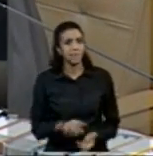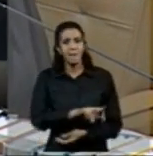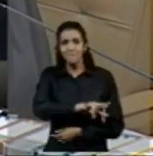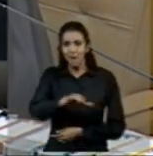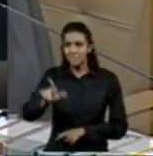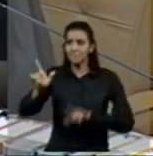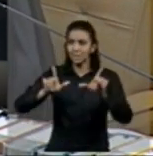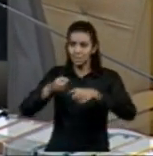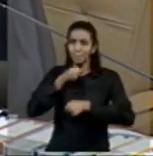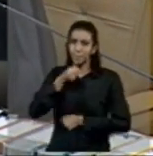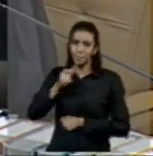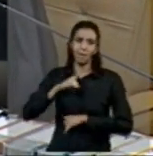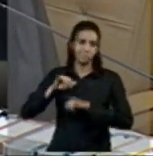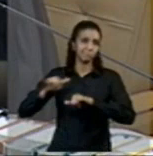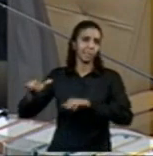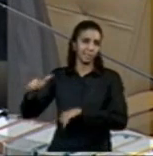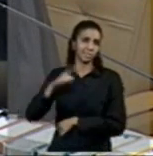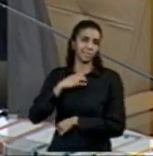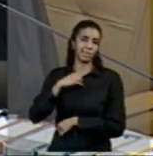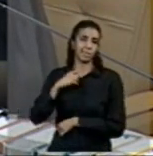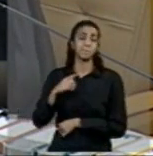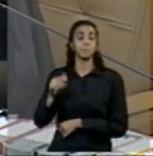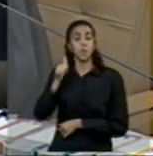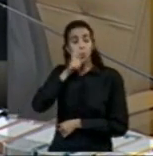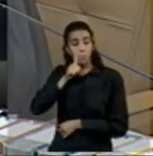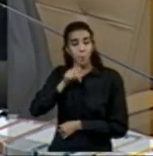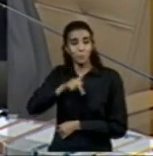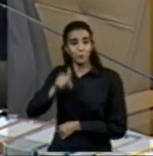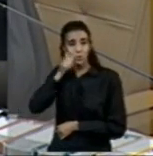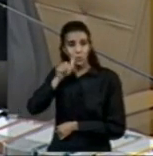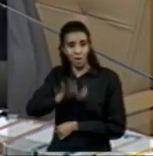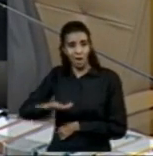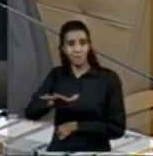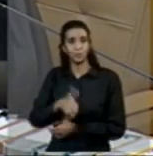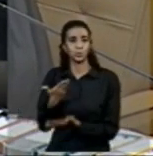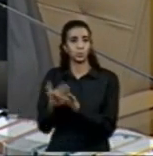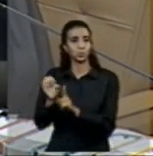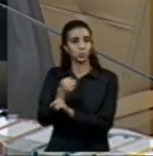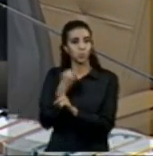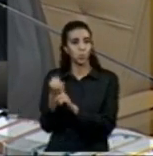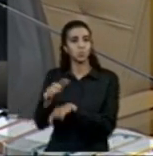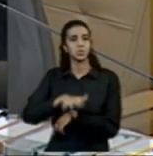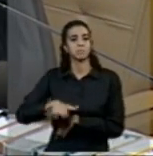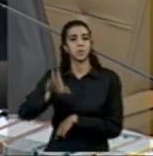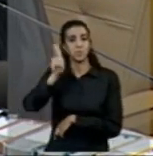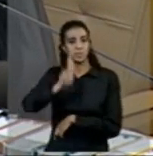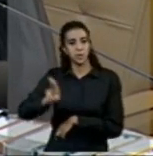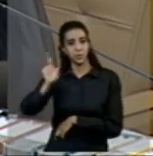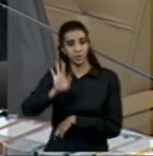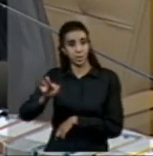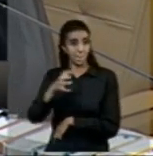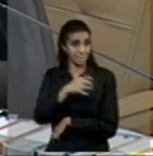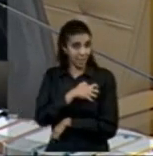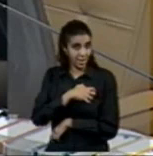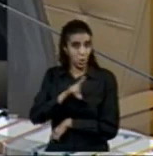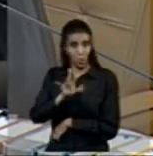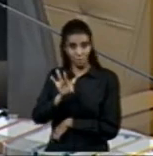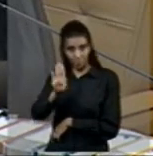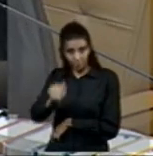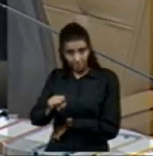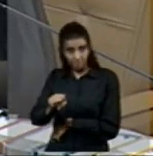na mídia. A professora Graça Druck, titular em Sociologia do Trabalho da Universidade Federal da Bahia,